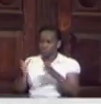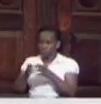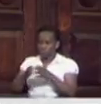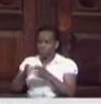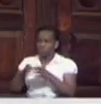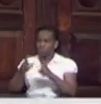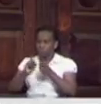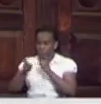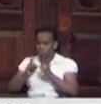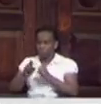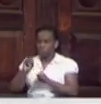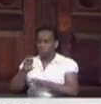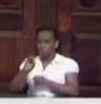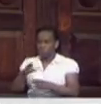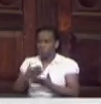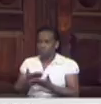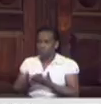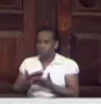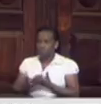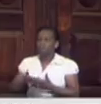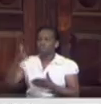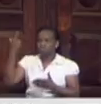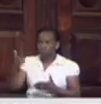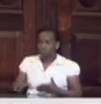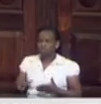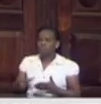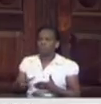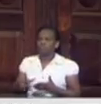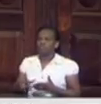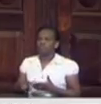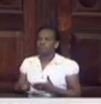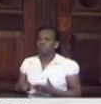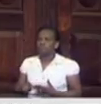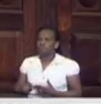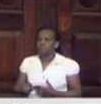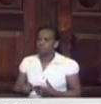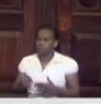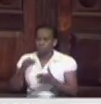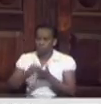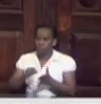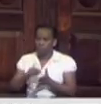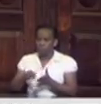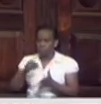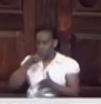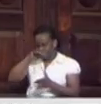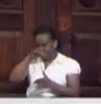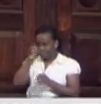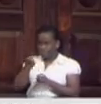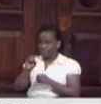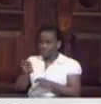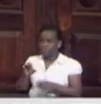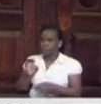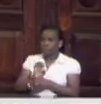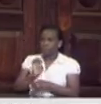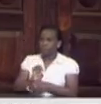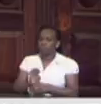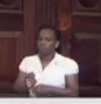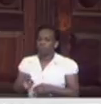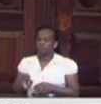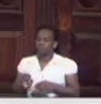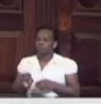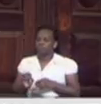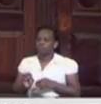Educação recebeu mais uma vez o secretário de Educação do Estado do Rio de